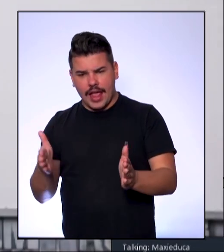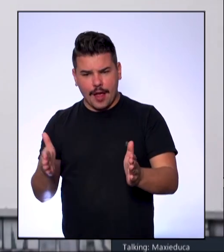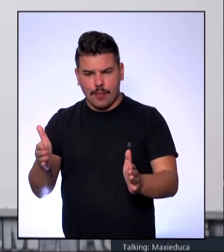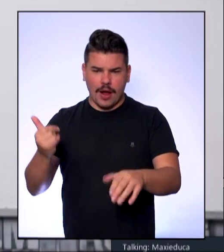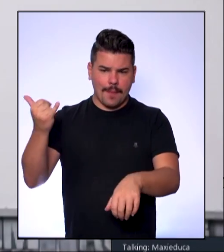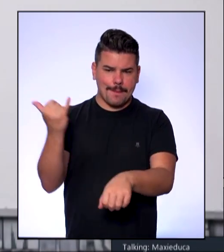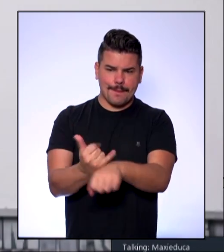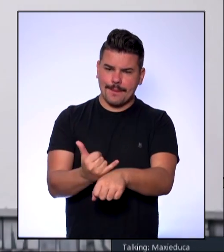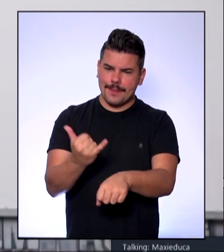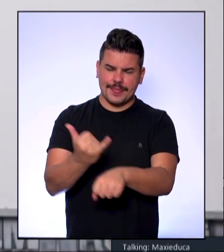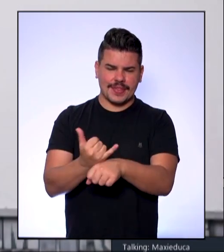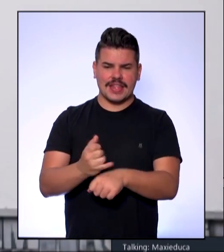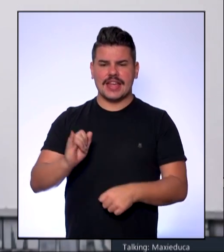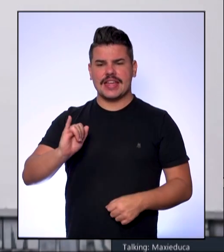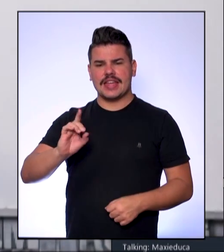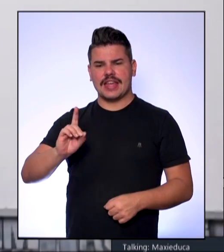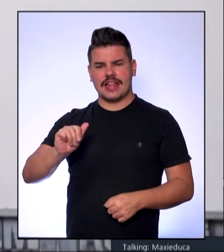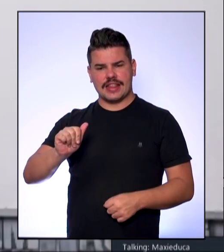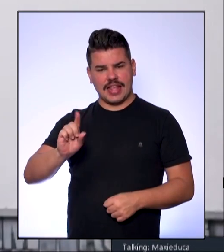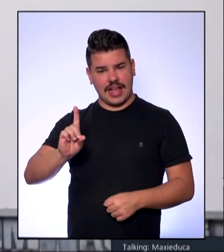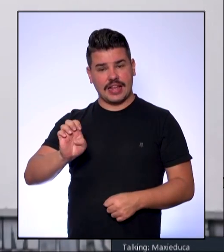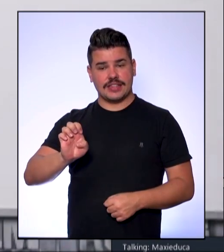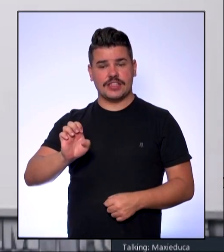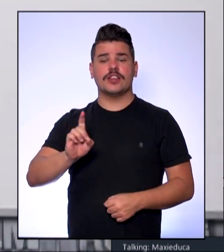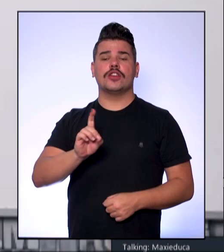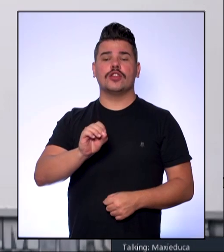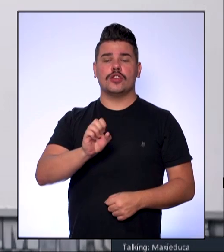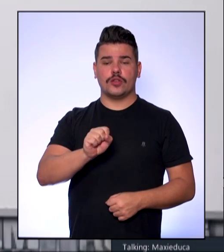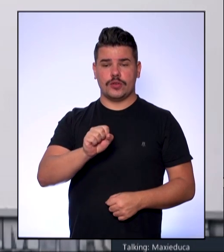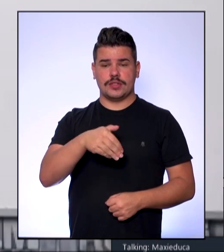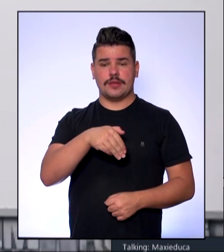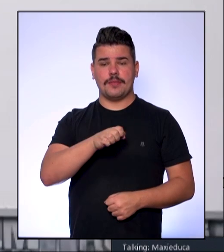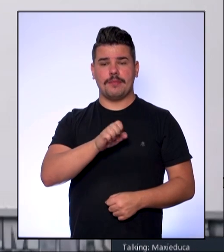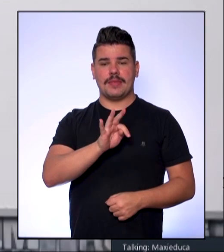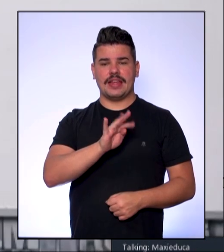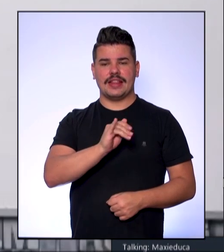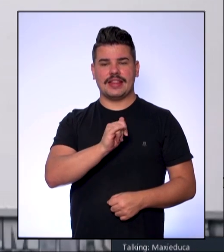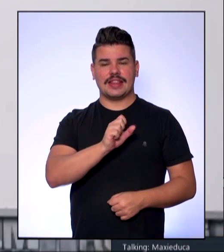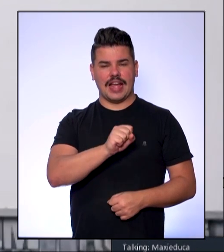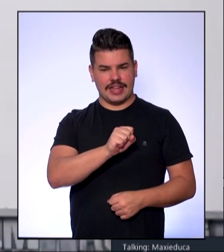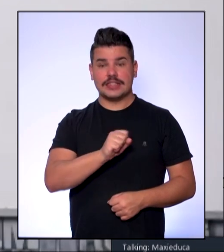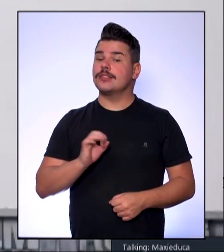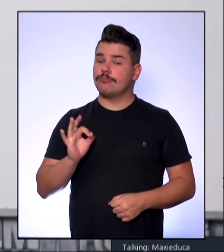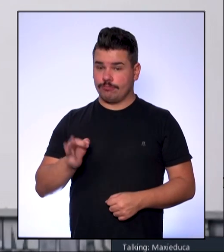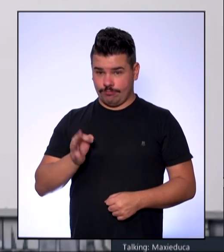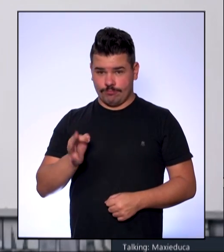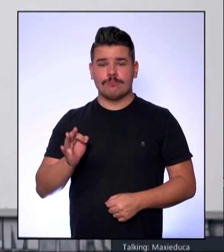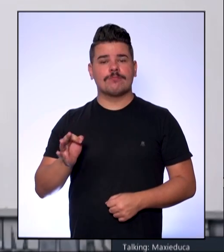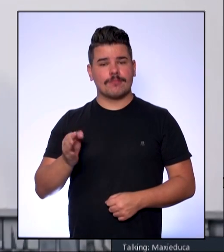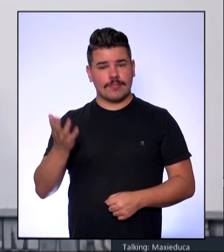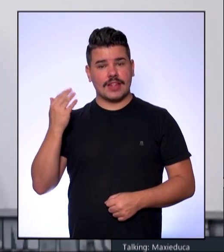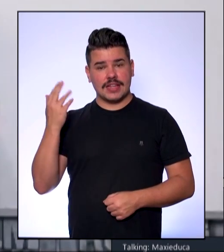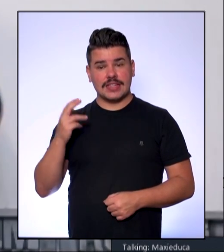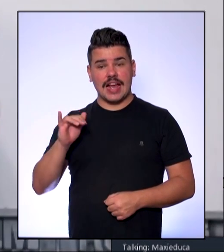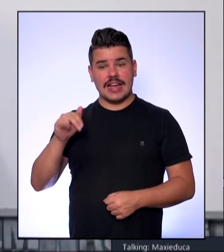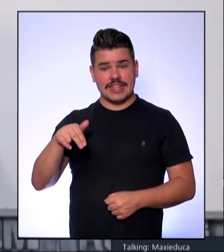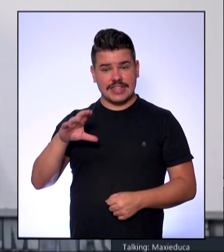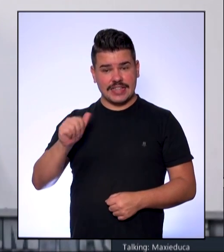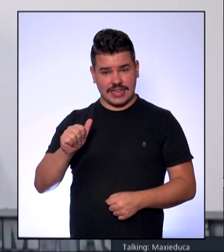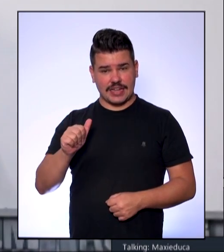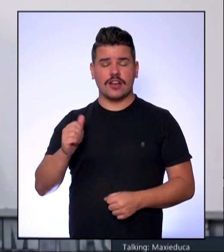América Espanhola tem a fundição, tá? Um detalhe muito importante, além da